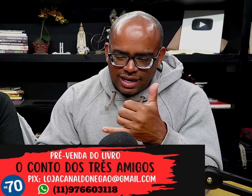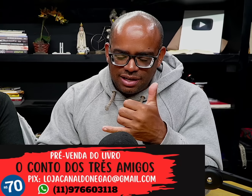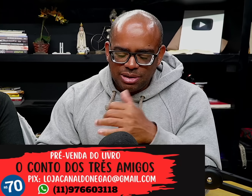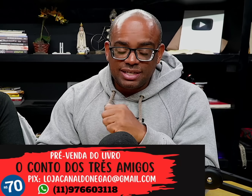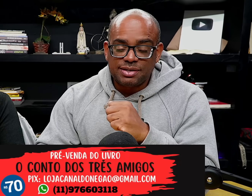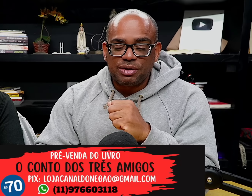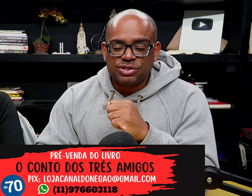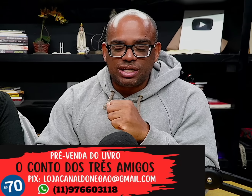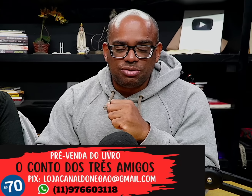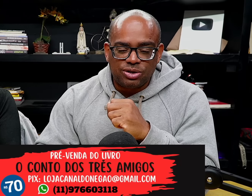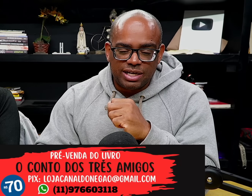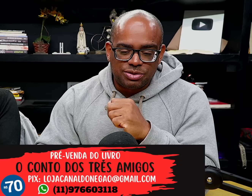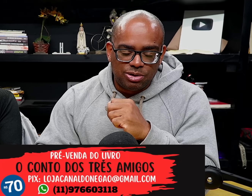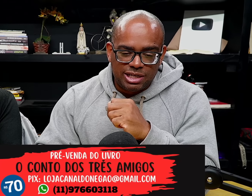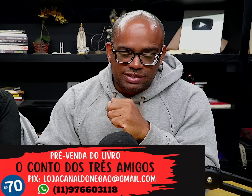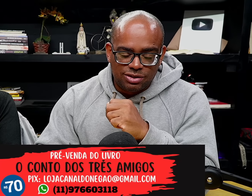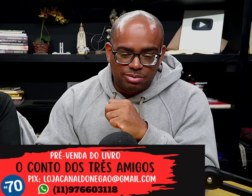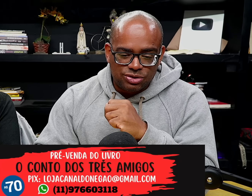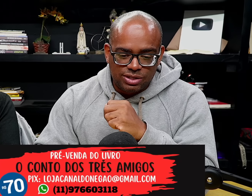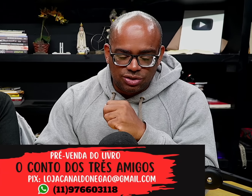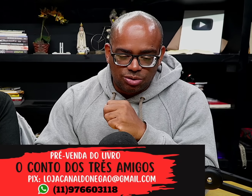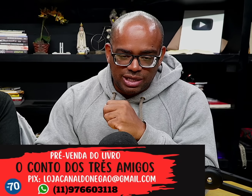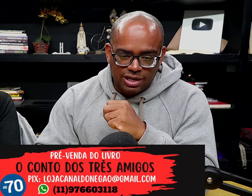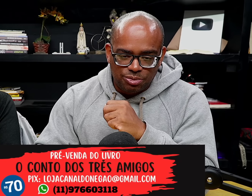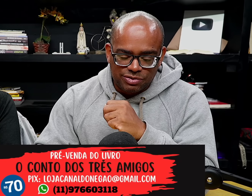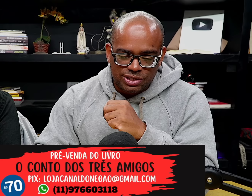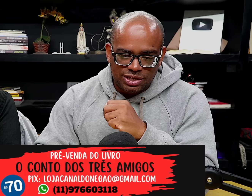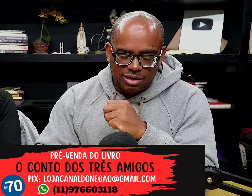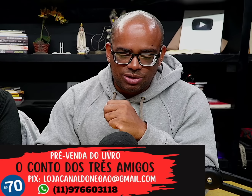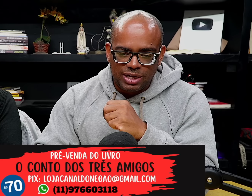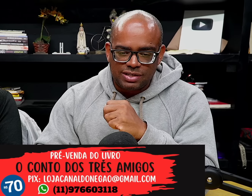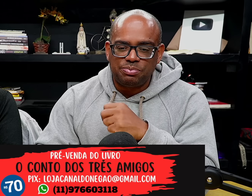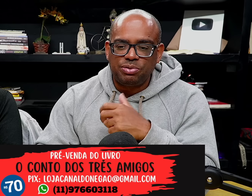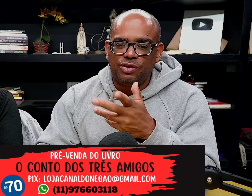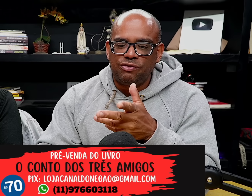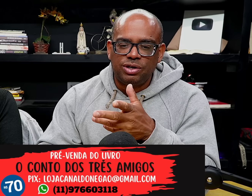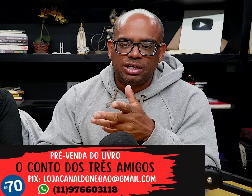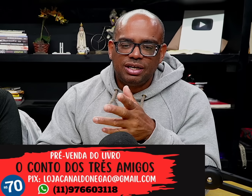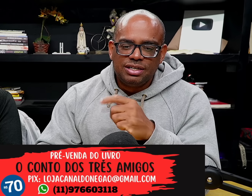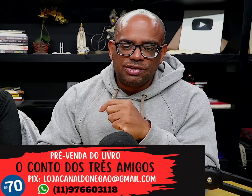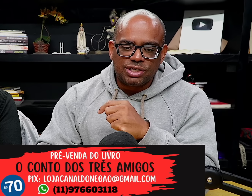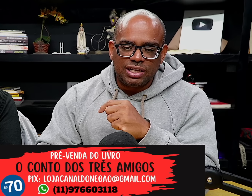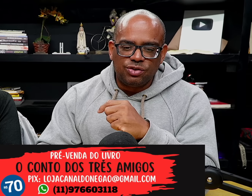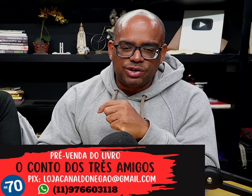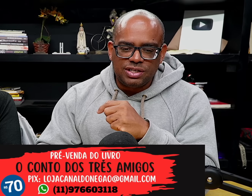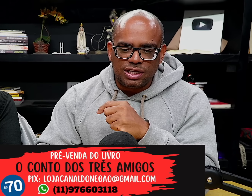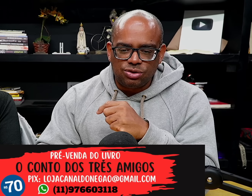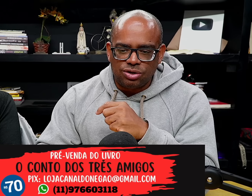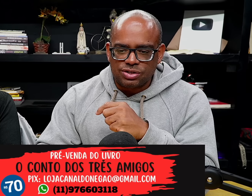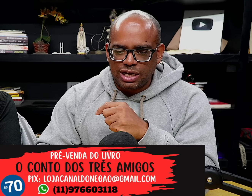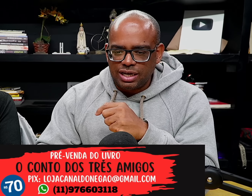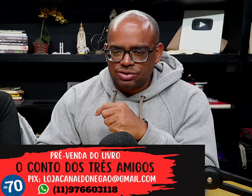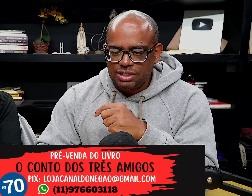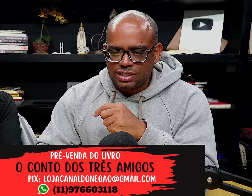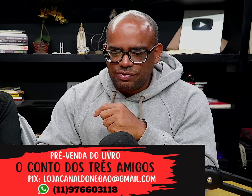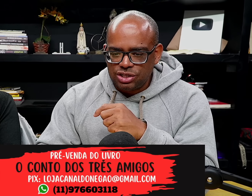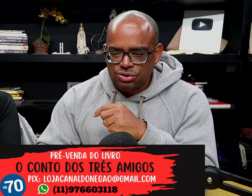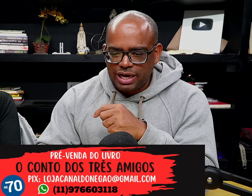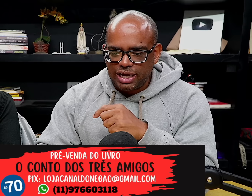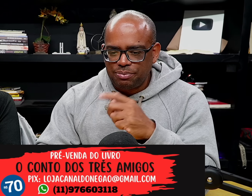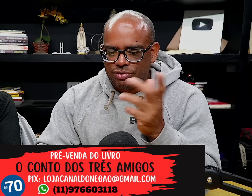E aí beleza para você que não me conhece meu nome é Alessandro mais conhecido como Negão para você que já me conhece por favor se você ainda não for inscrito no nosso canal se